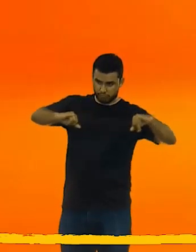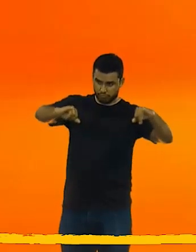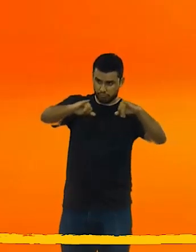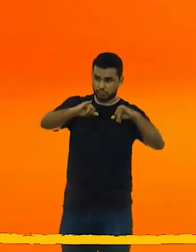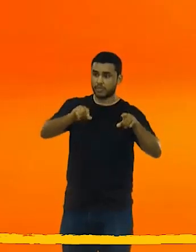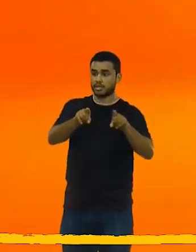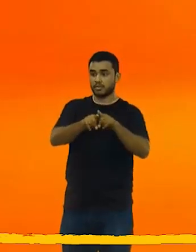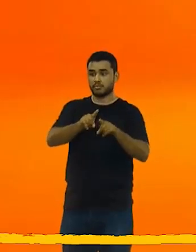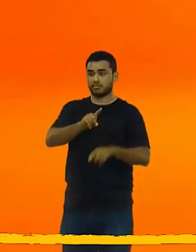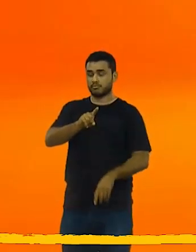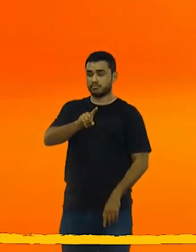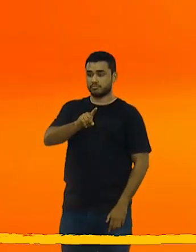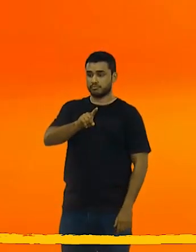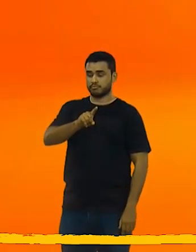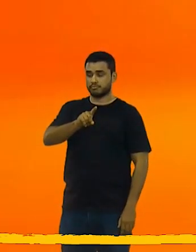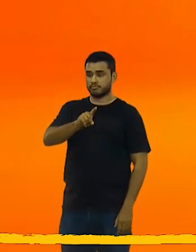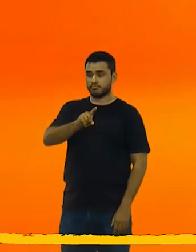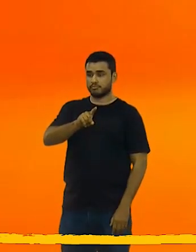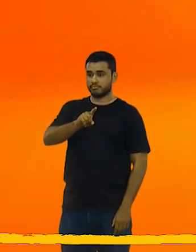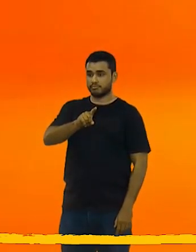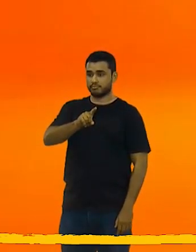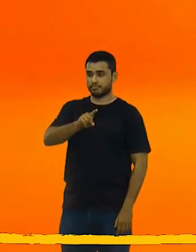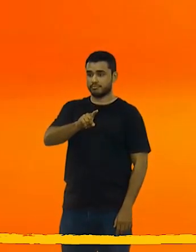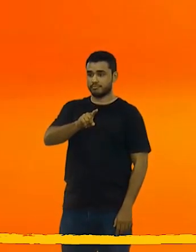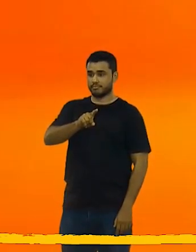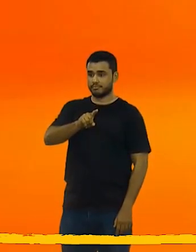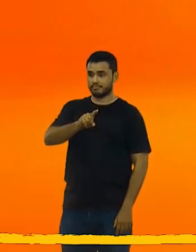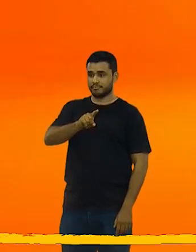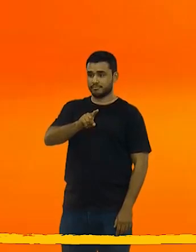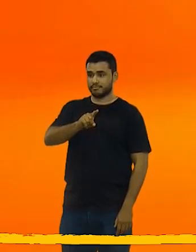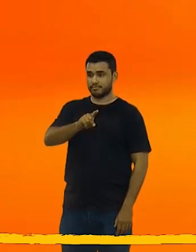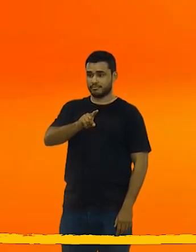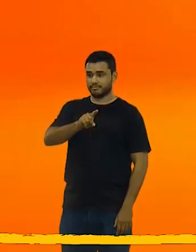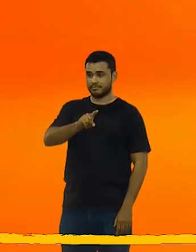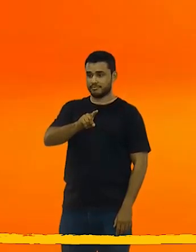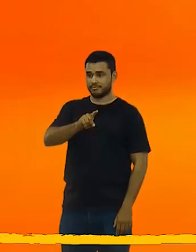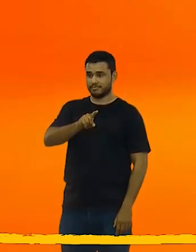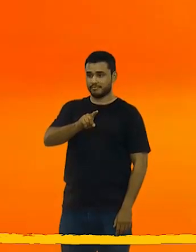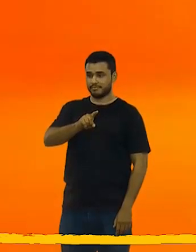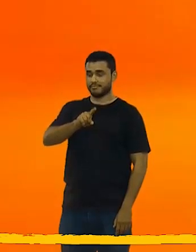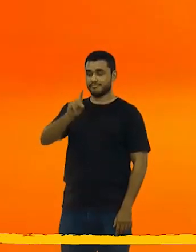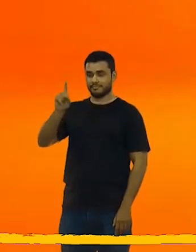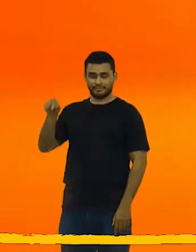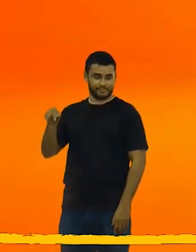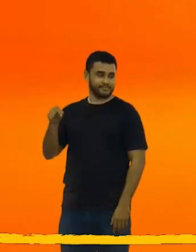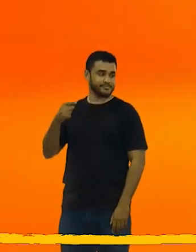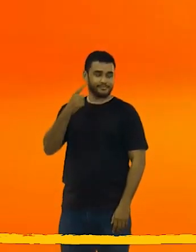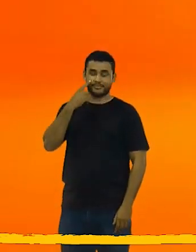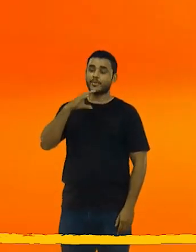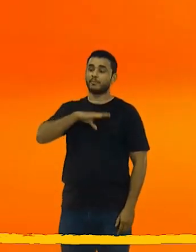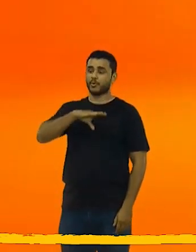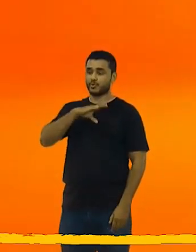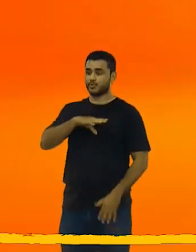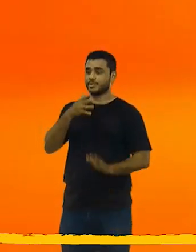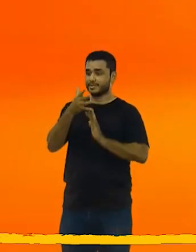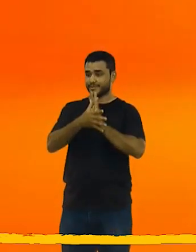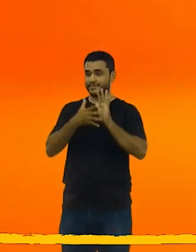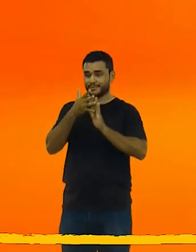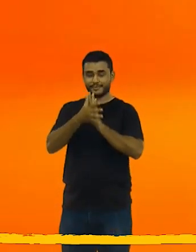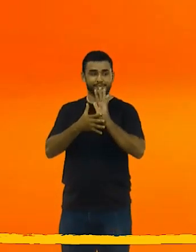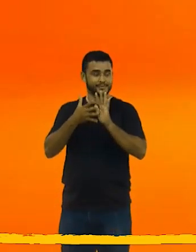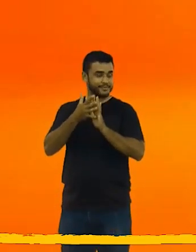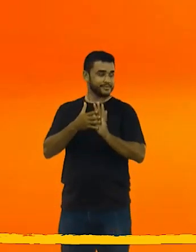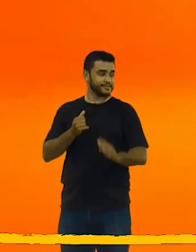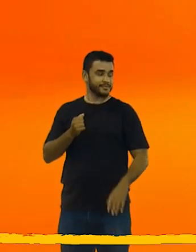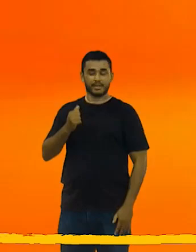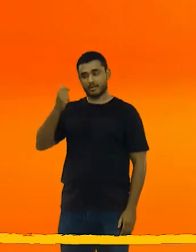de linguagem. Joãozinho. Olá, meus queridos, satisfação enorme, prazer gigante compartilhar essa tarde